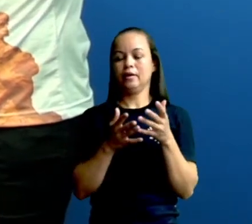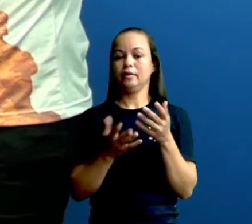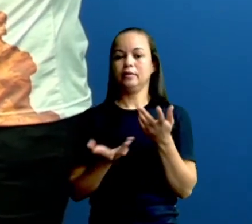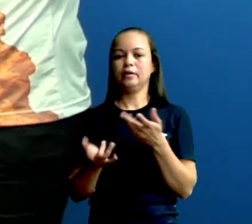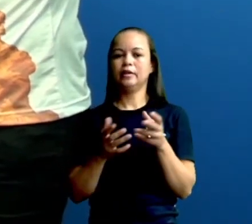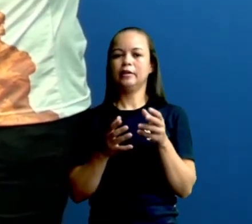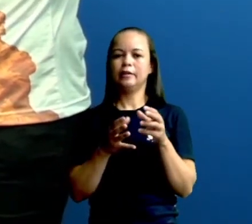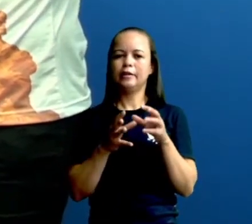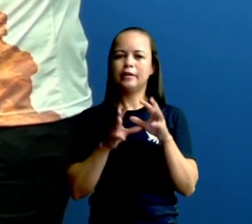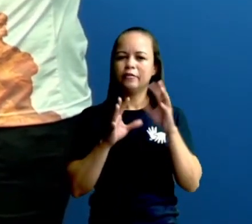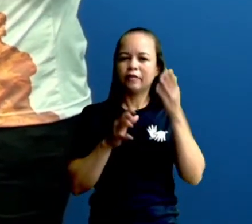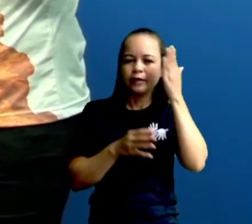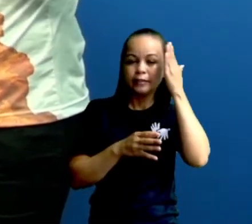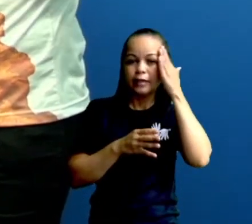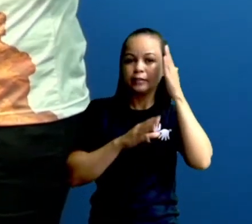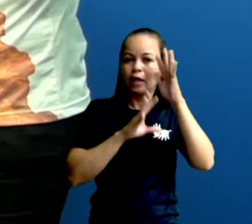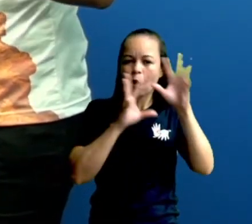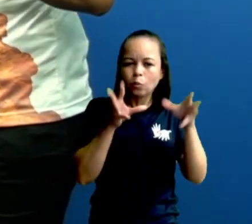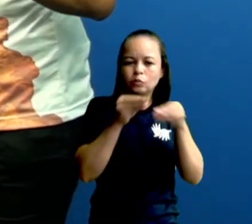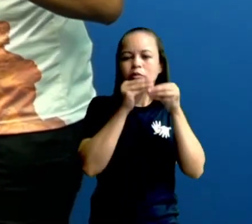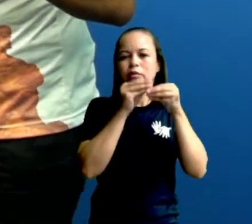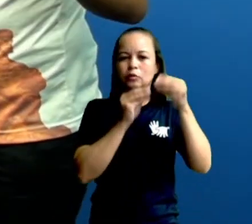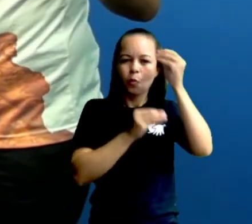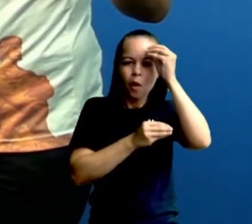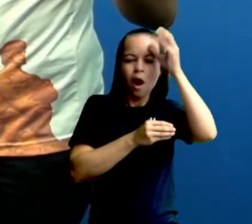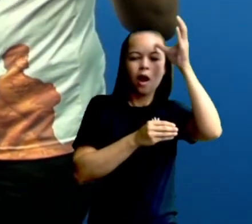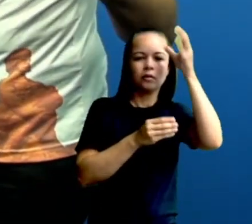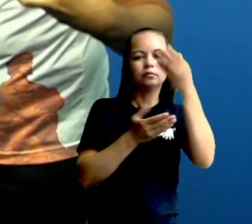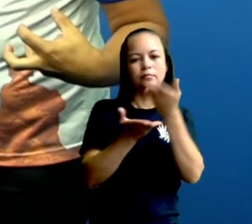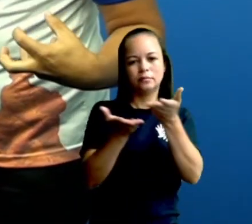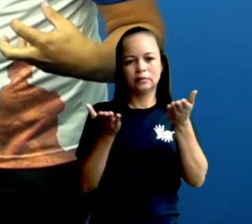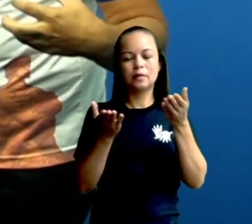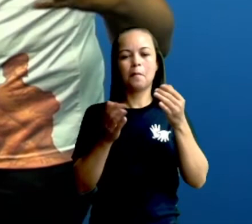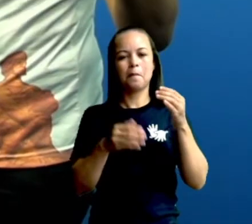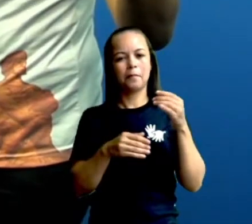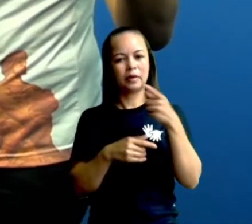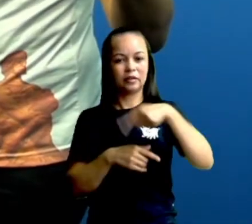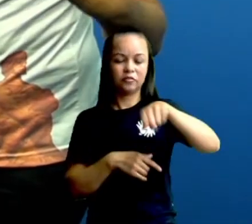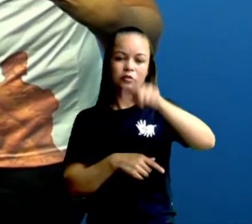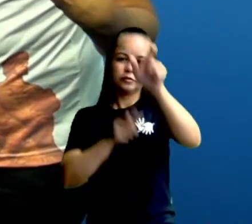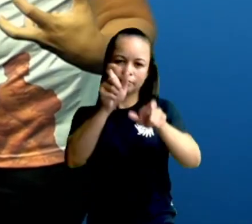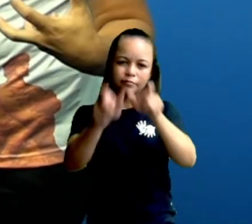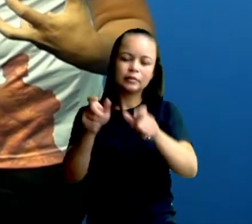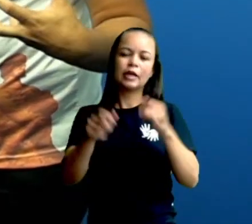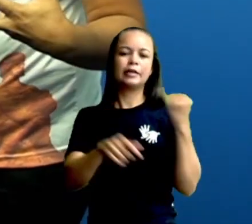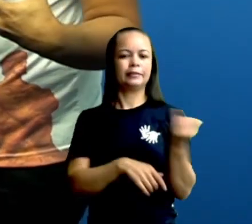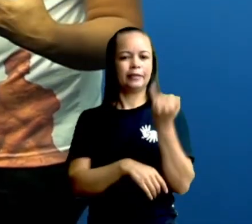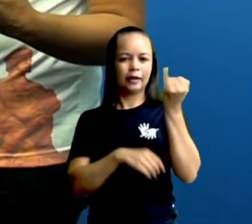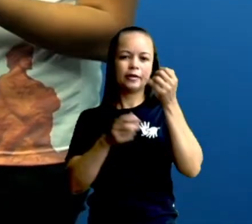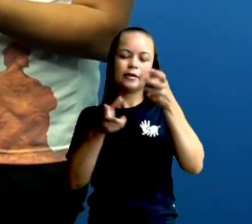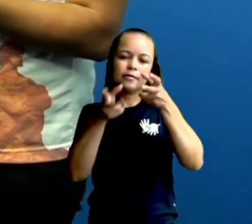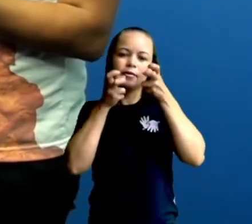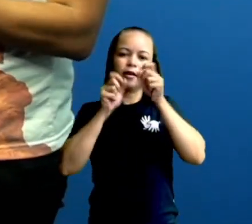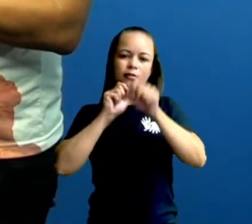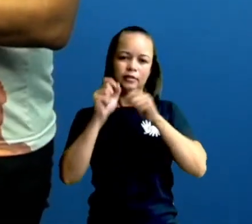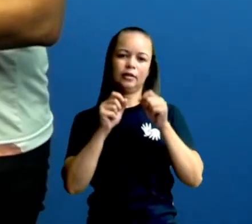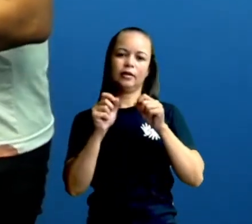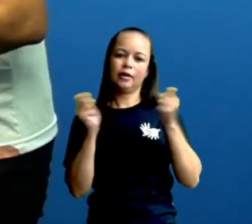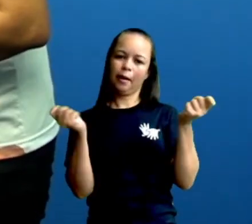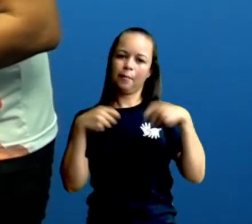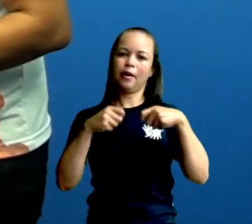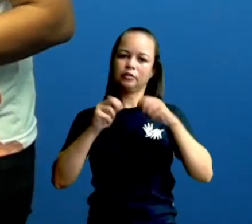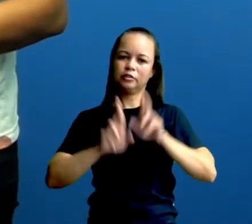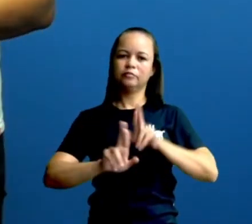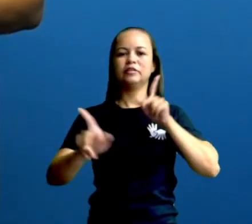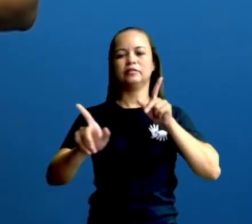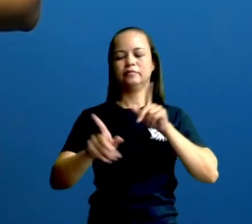certeza, agregar e agregar muito para o teu saber, para o teu conhecimento, para que você se torne mais interessante e alguém com certeza capaz de fazer a diferença. Por